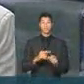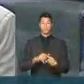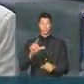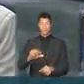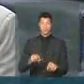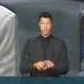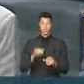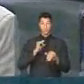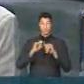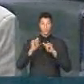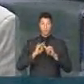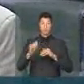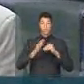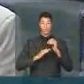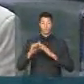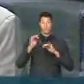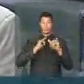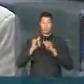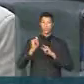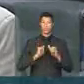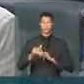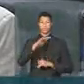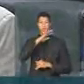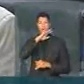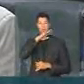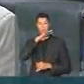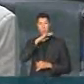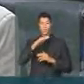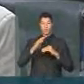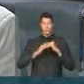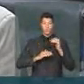motivo de notícias ruins